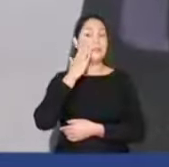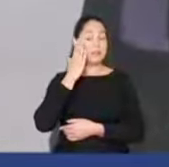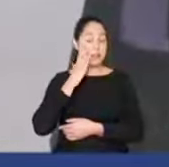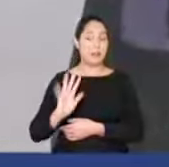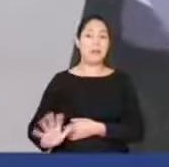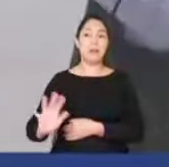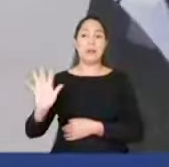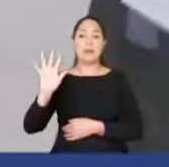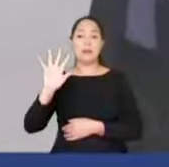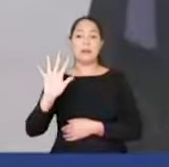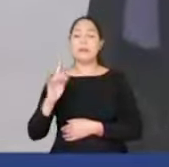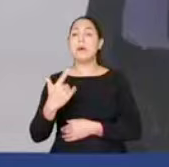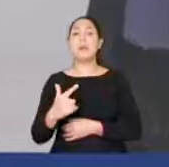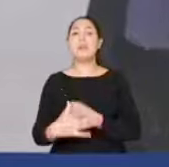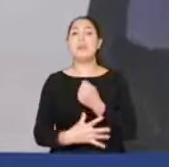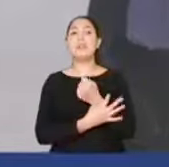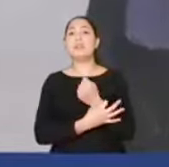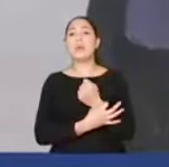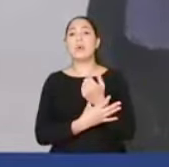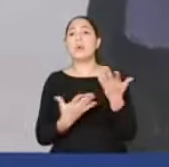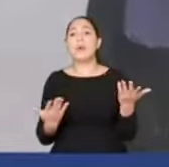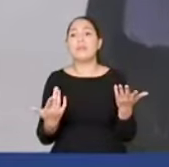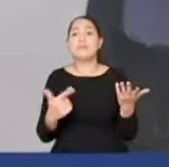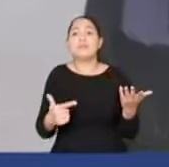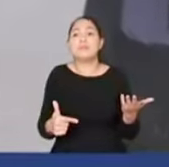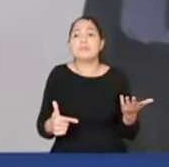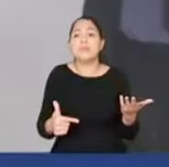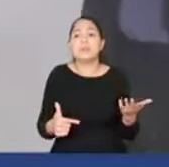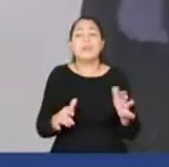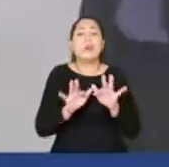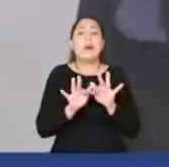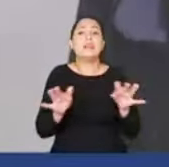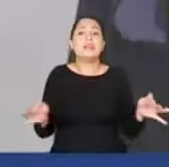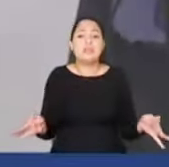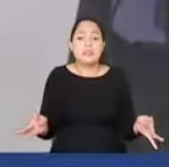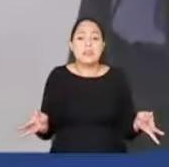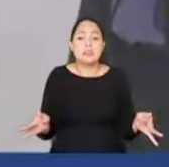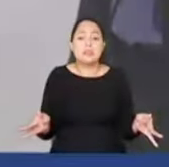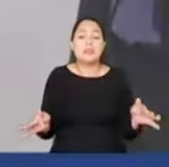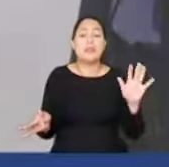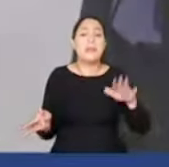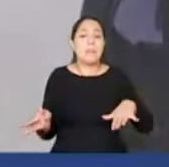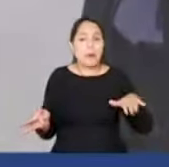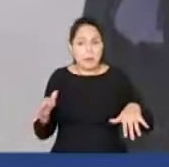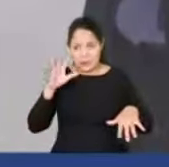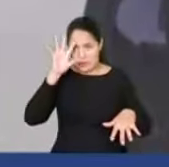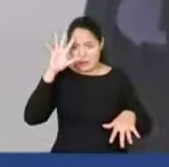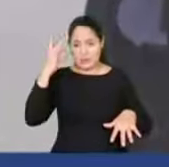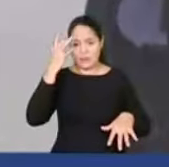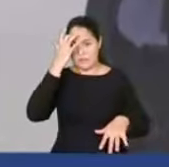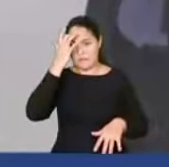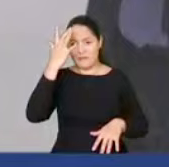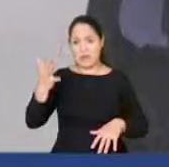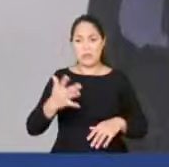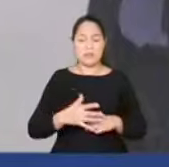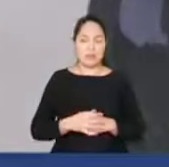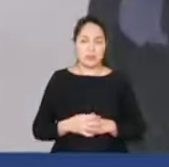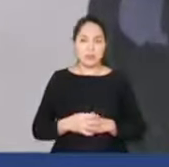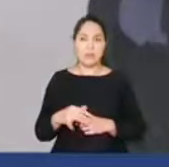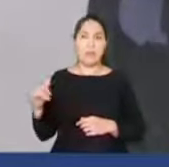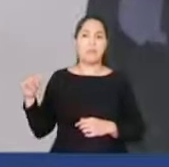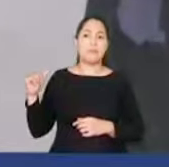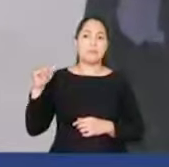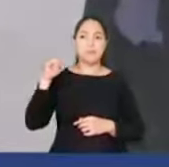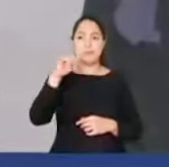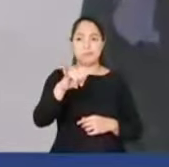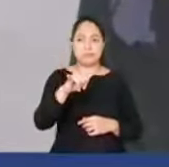não tem uma segurança garantida. Isso aqui é muito simples, um custo barato, fácil de se resolver por parte das companhias aéreas, presidente.